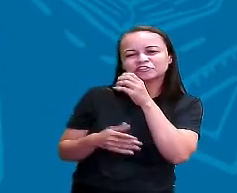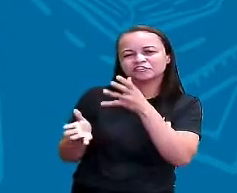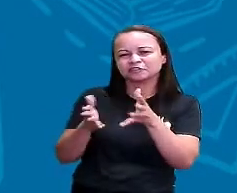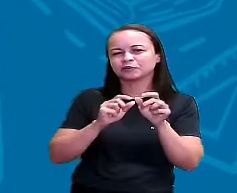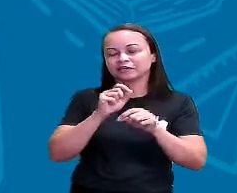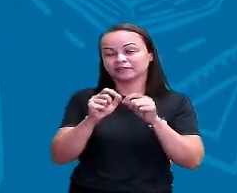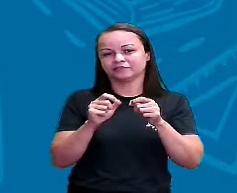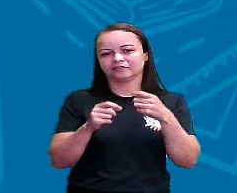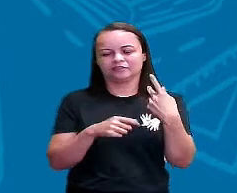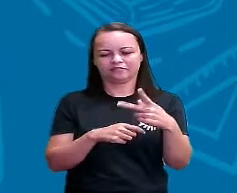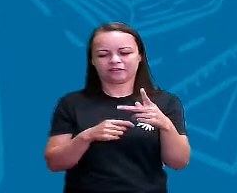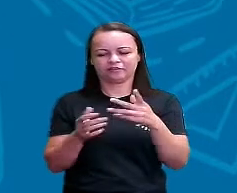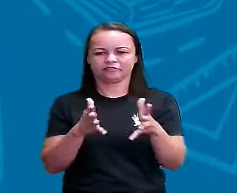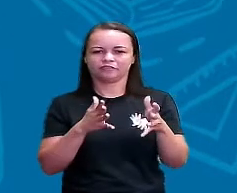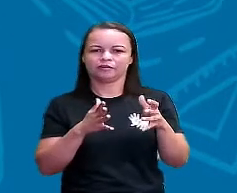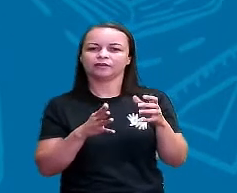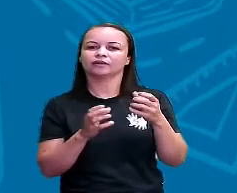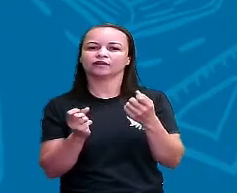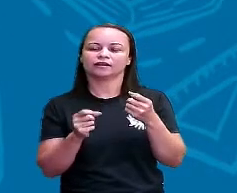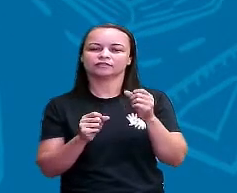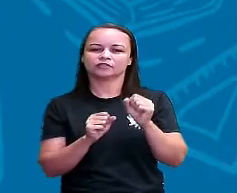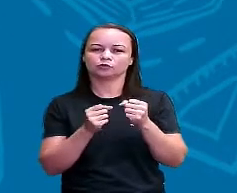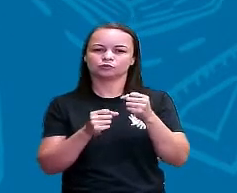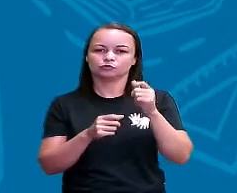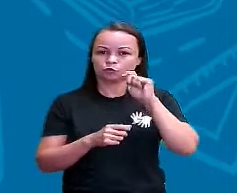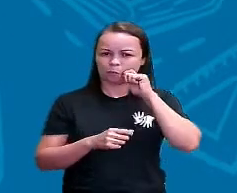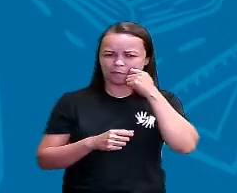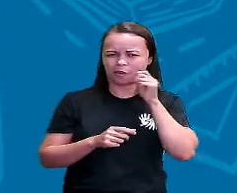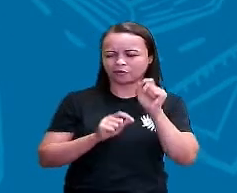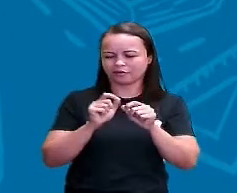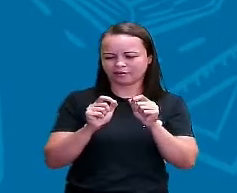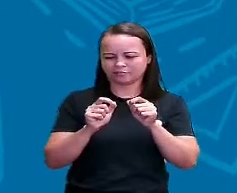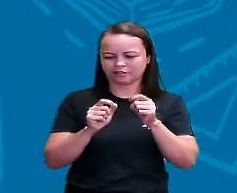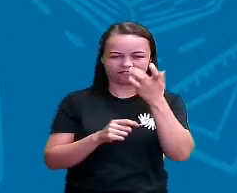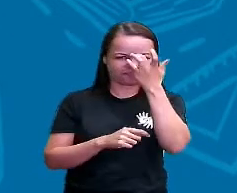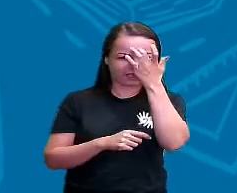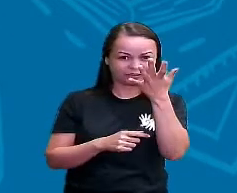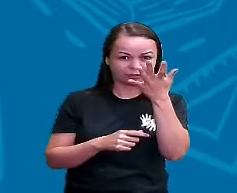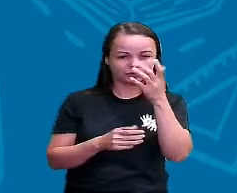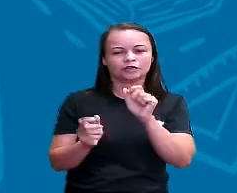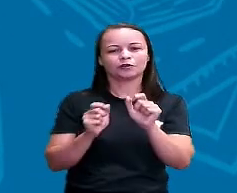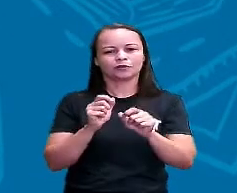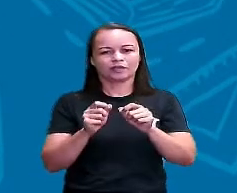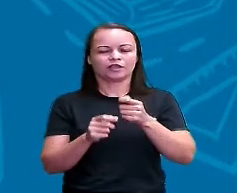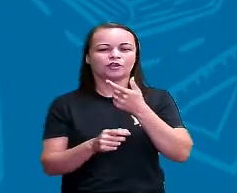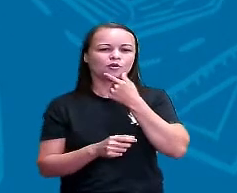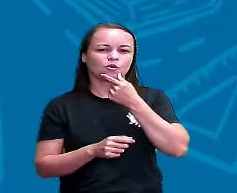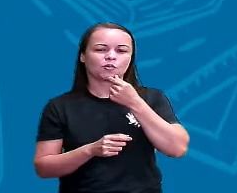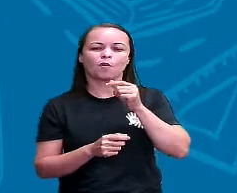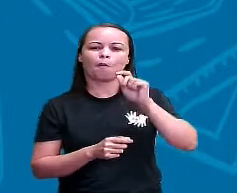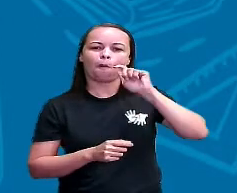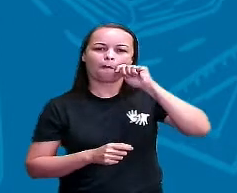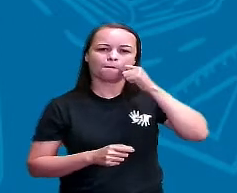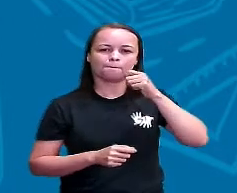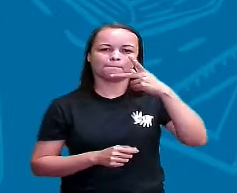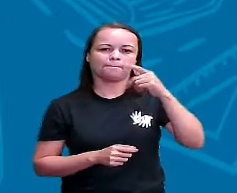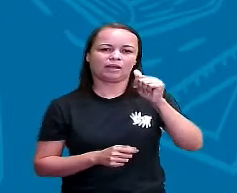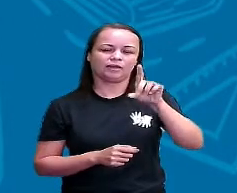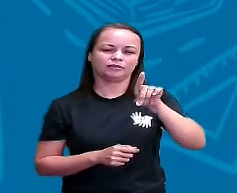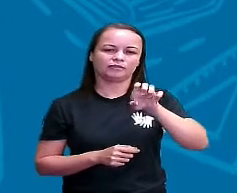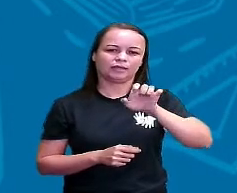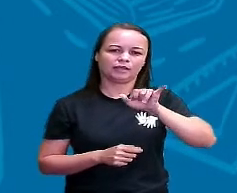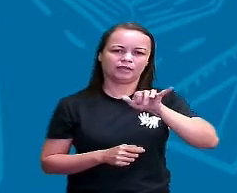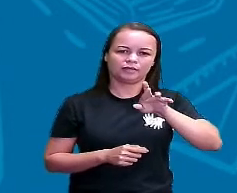trabalha fabricando esses pães? Esse tá fácil, né? Os pãezinhos é o padeiro, tá?